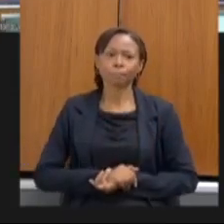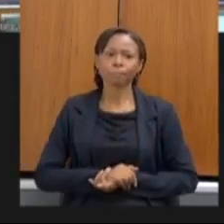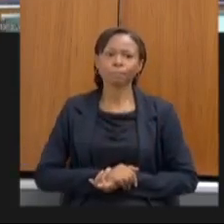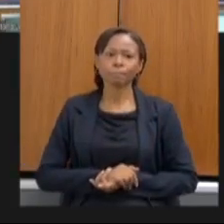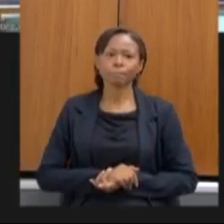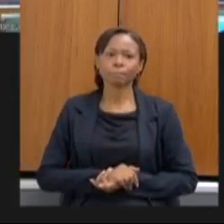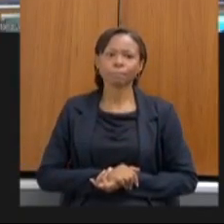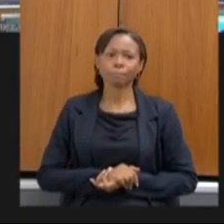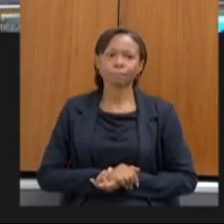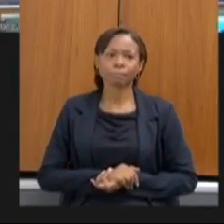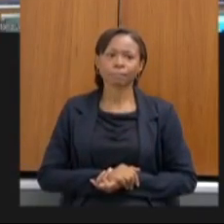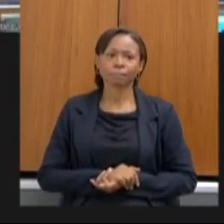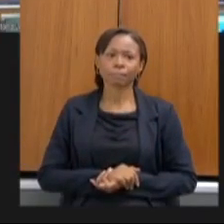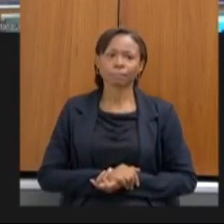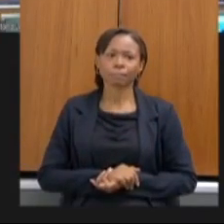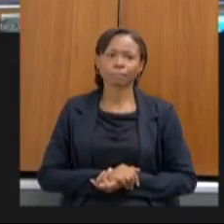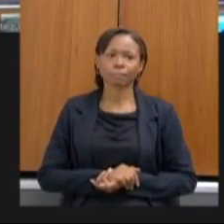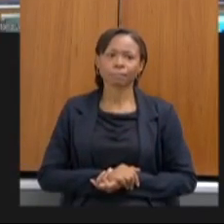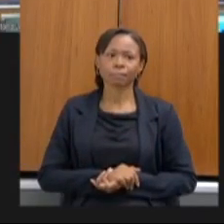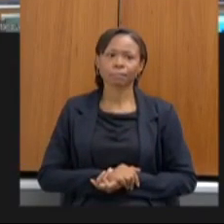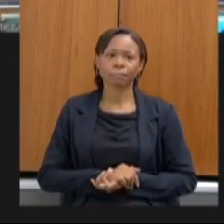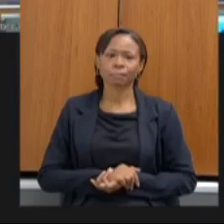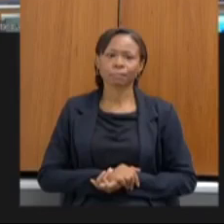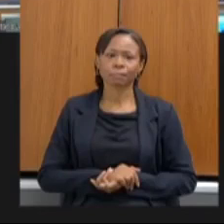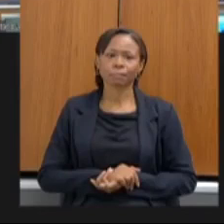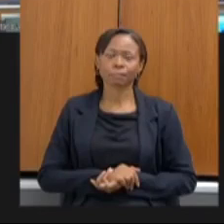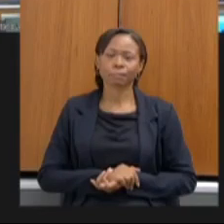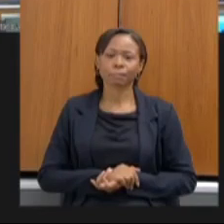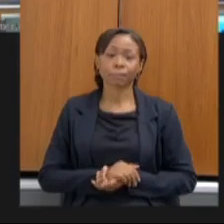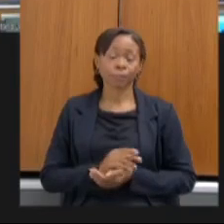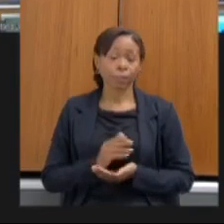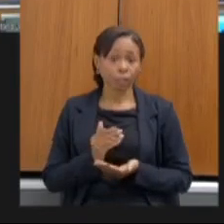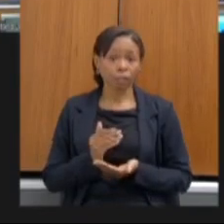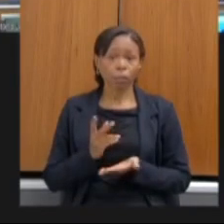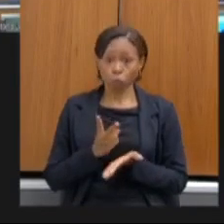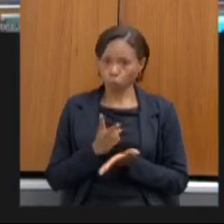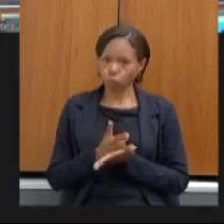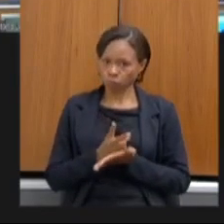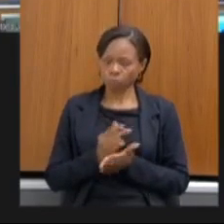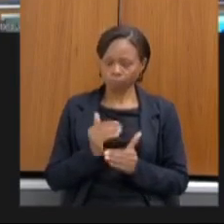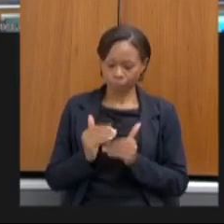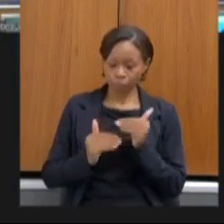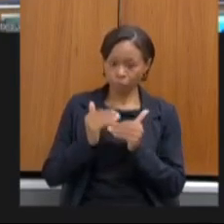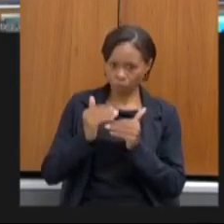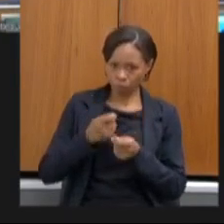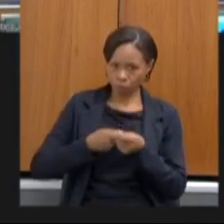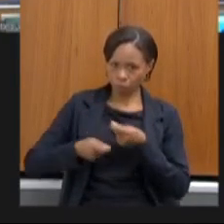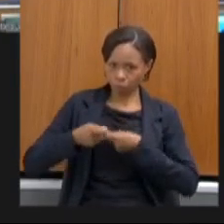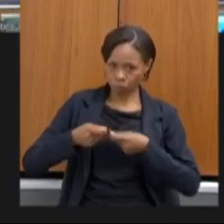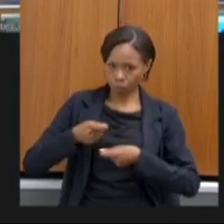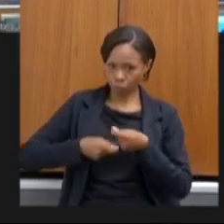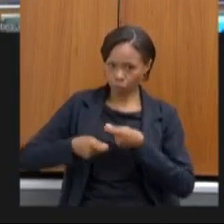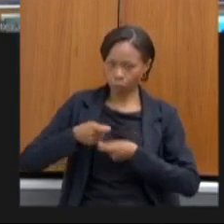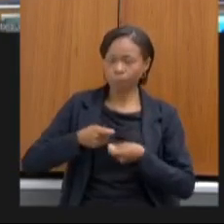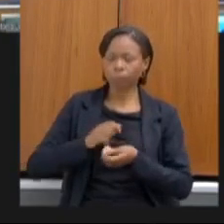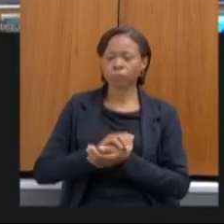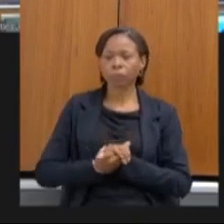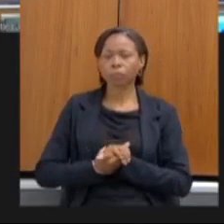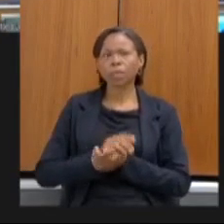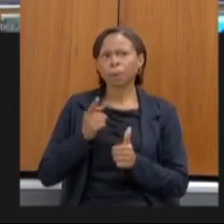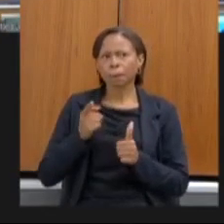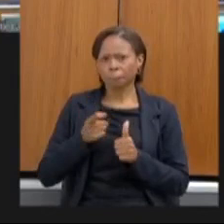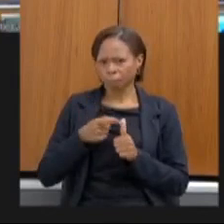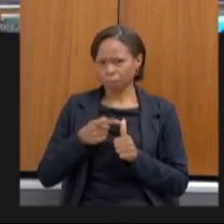favor e ainda sobre desenvolvimento econômico eu queria dizer primeiramente que